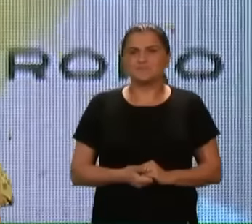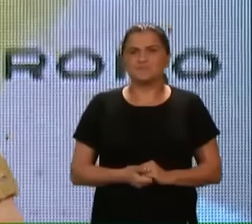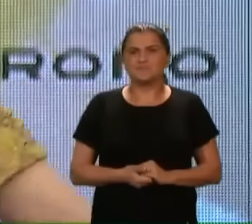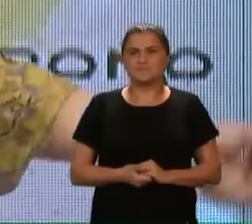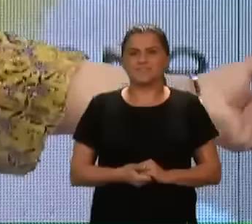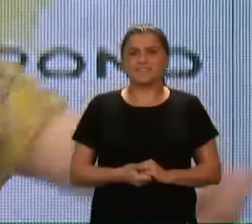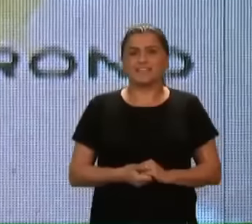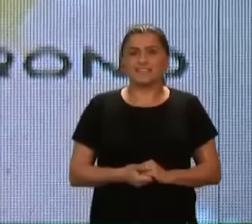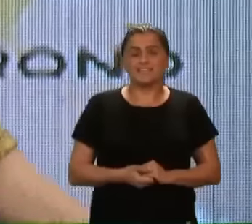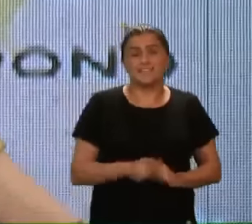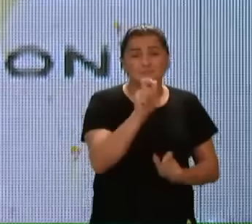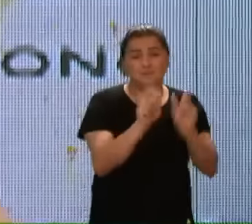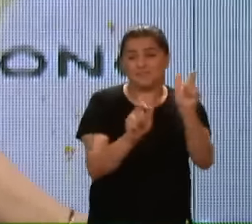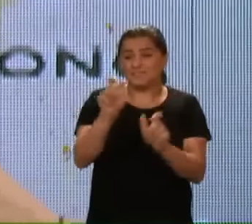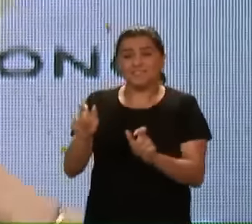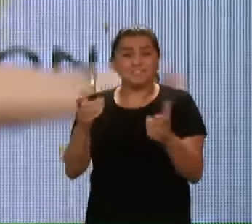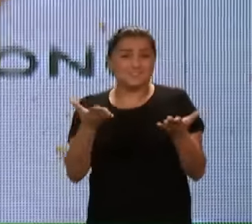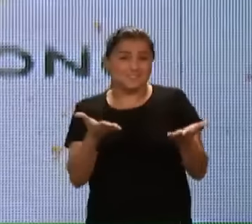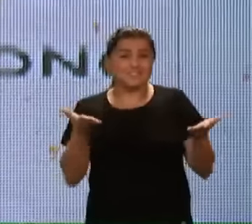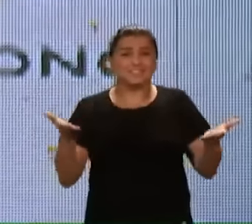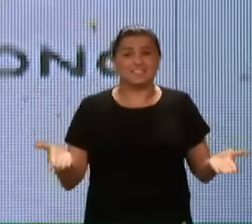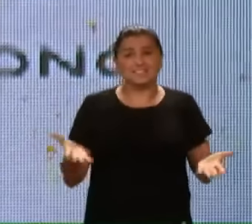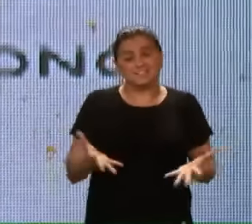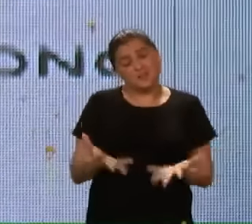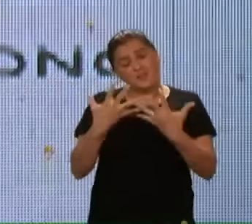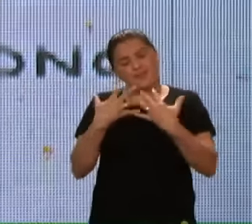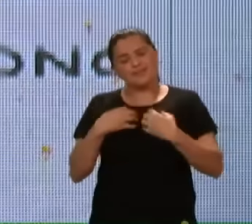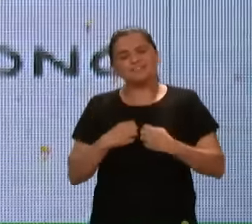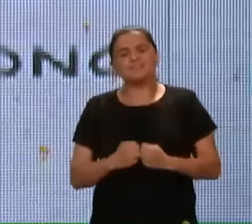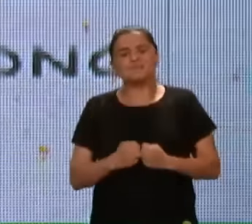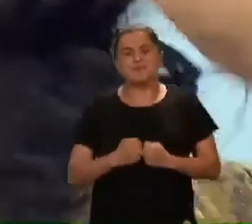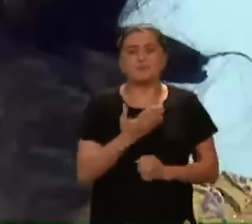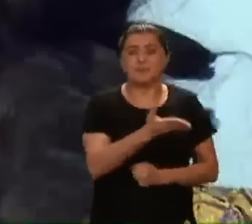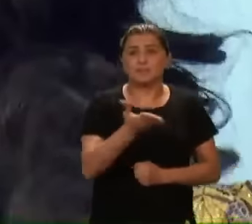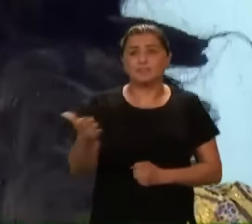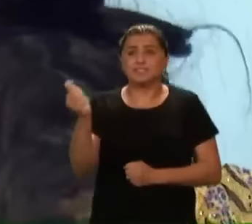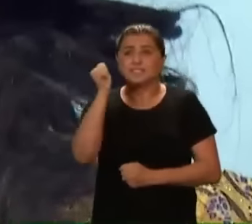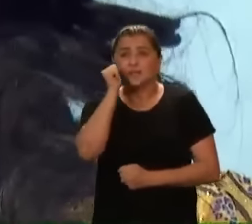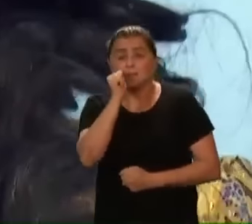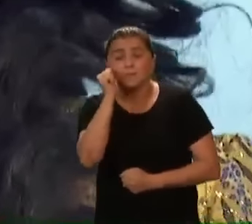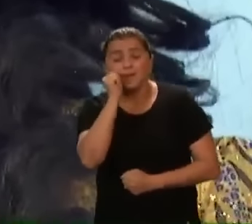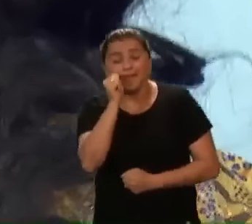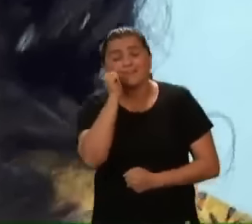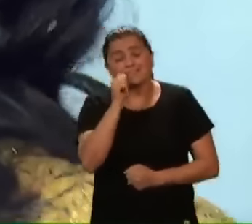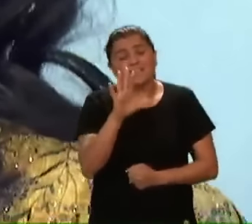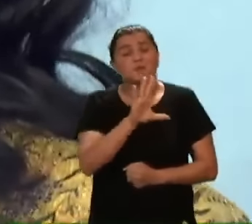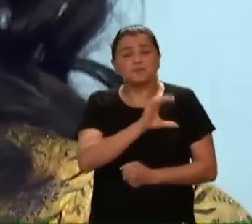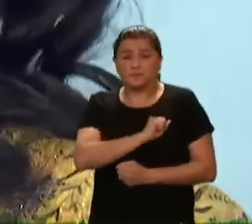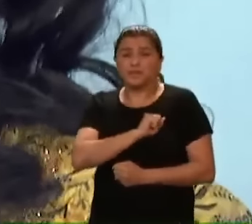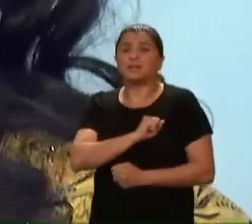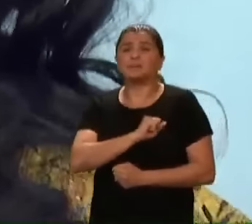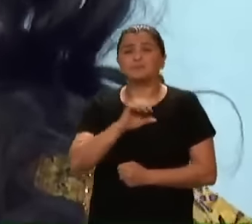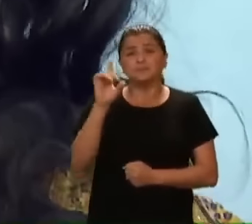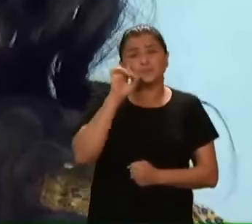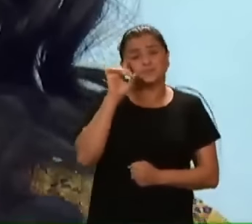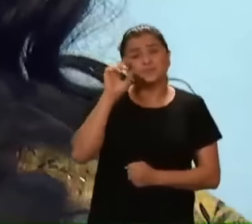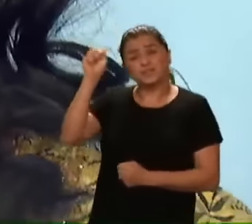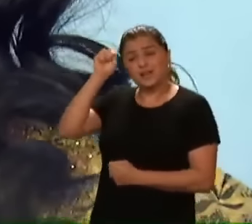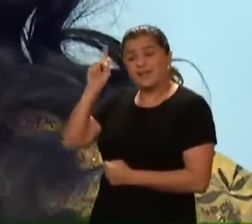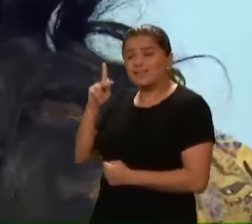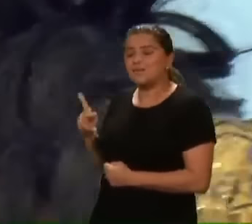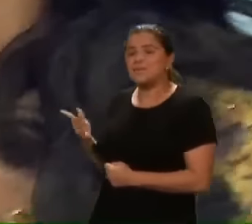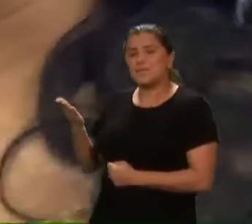receber através da vida de vocês, dessas mulheres que eu aprendo a amar cada dia que eu encontro. A Ana Paula Valadão